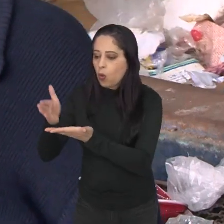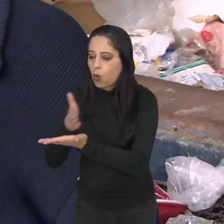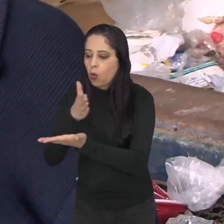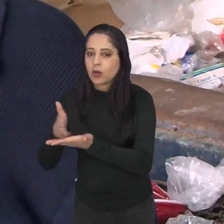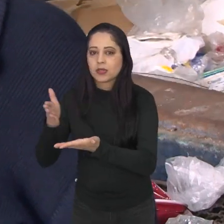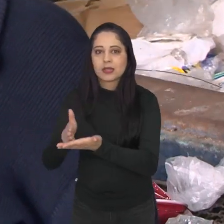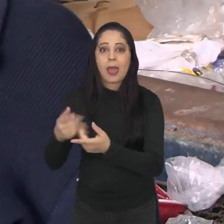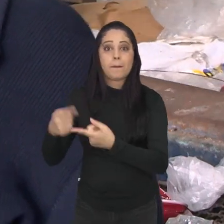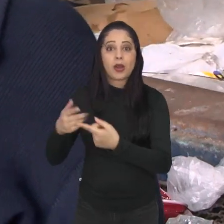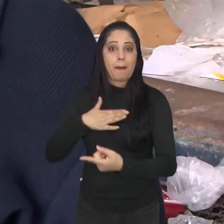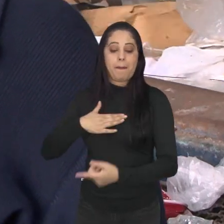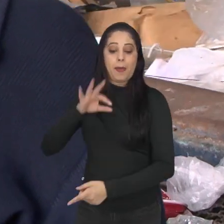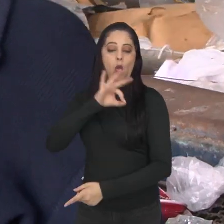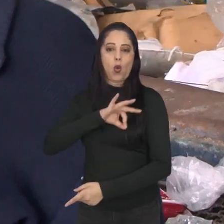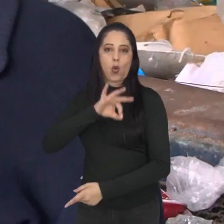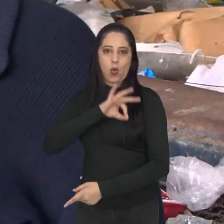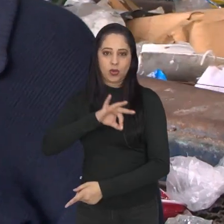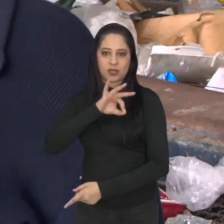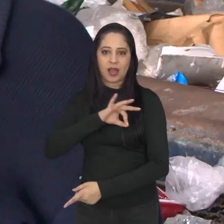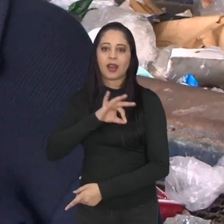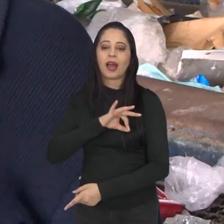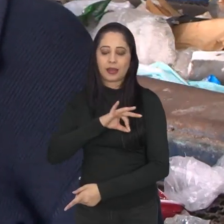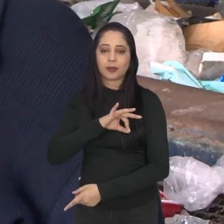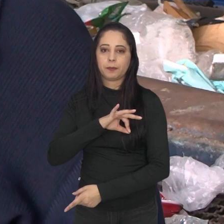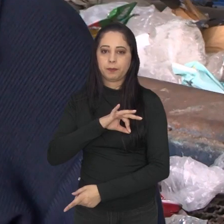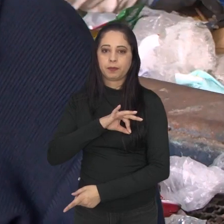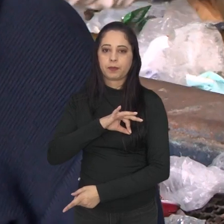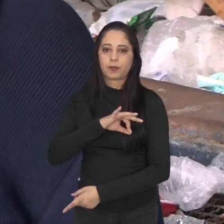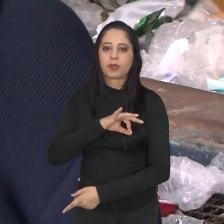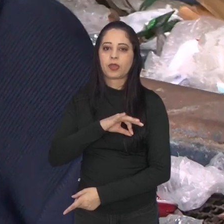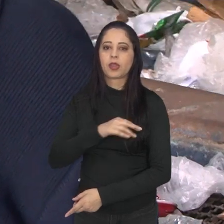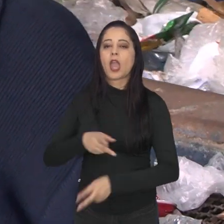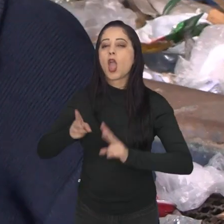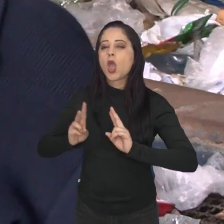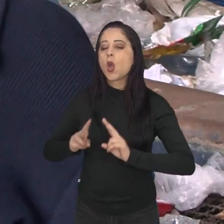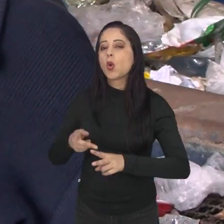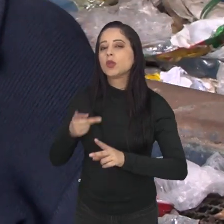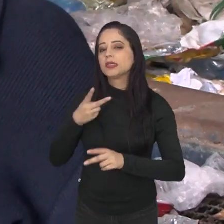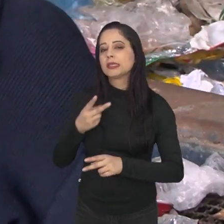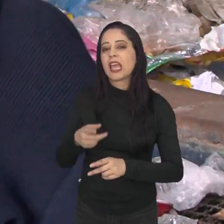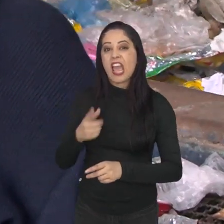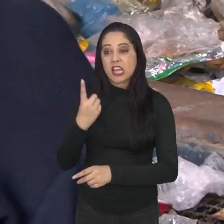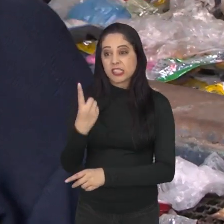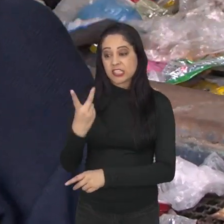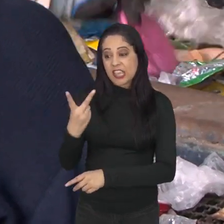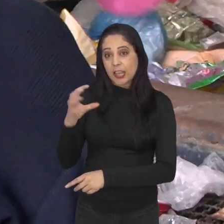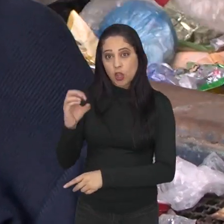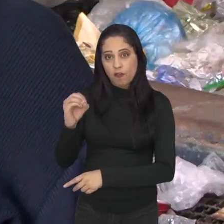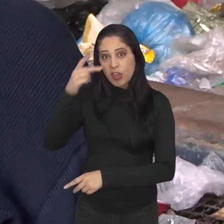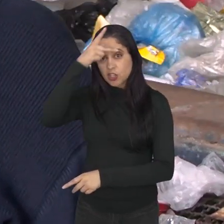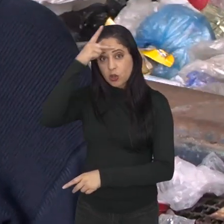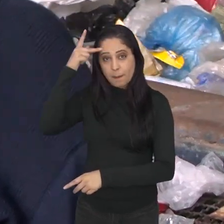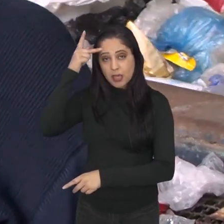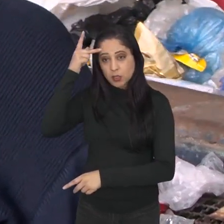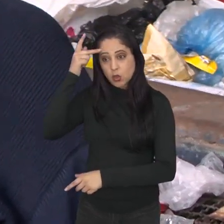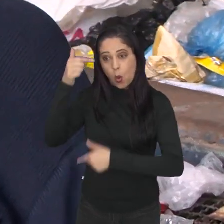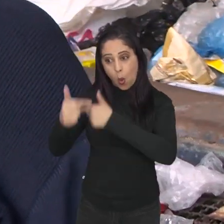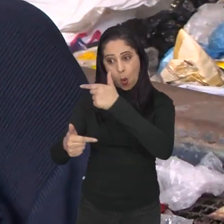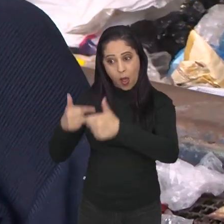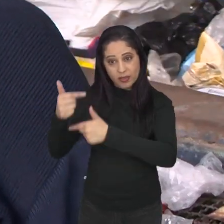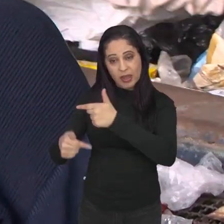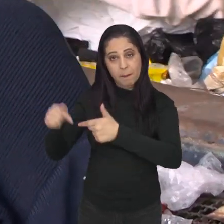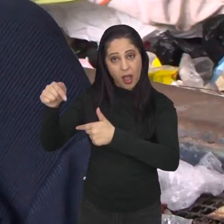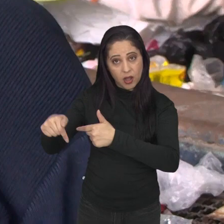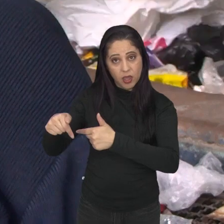é fazer isso que é o nosso ganha pão aqui é igual eu falei falou que nós tem 120